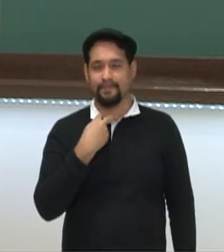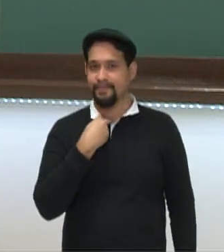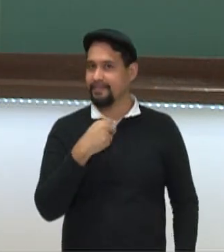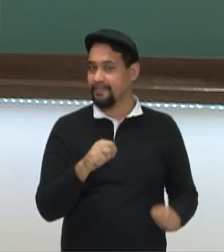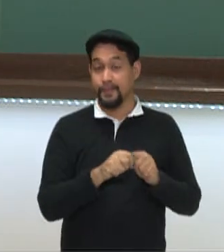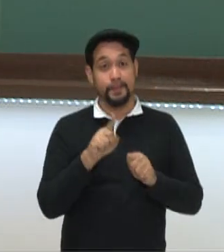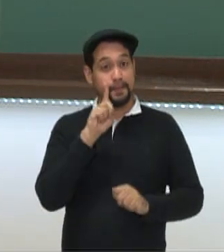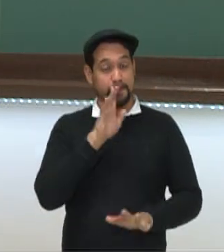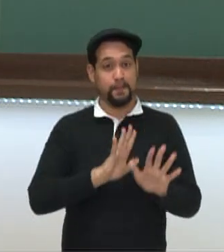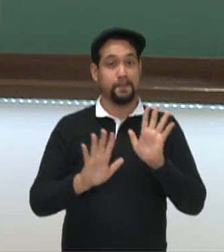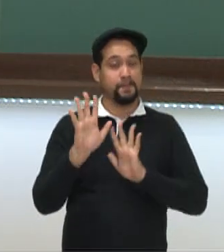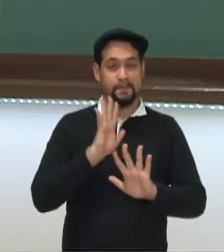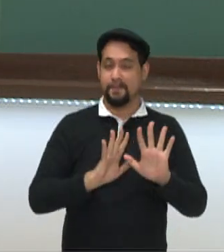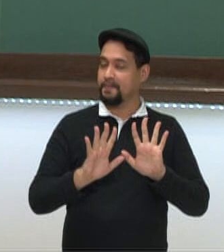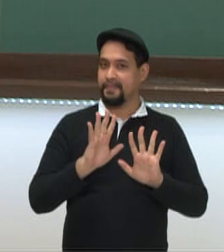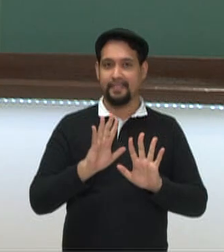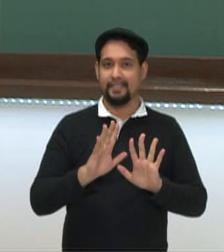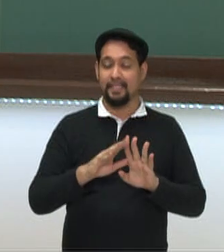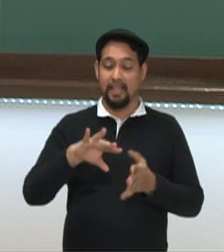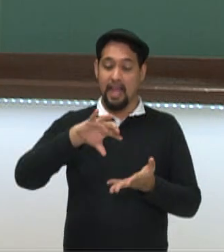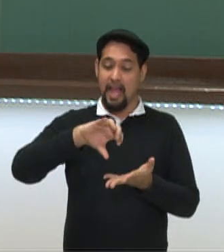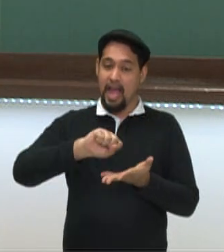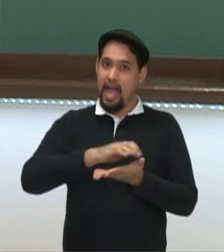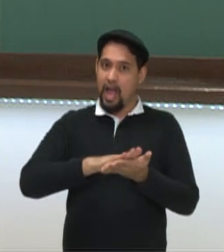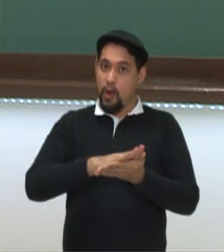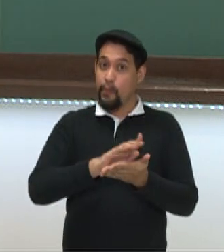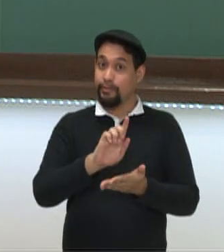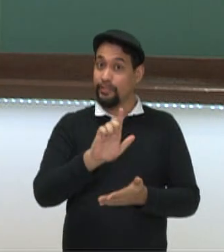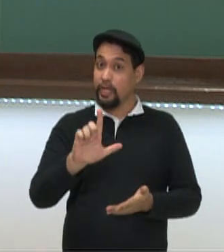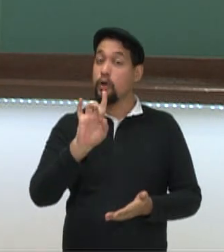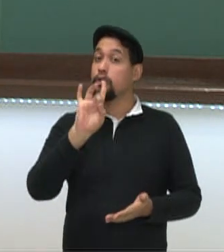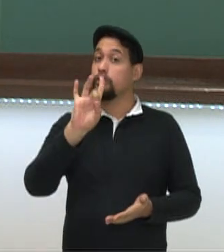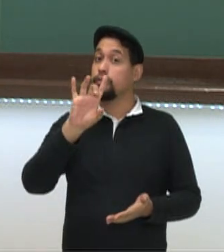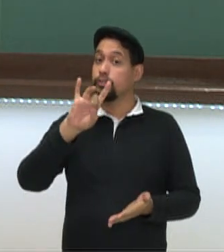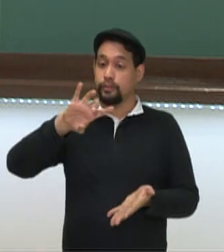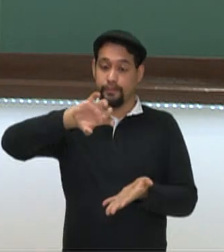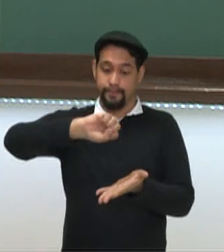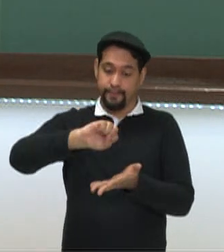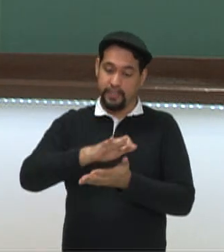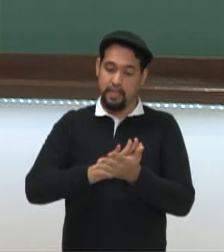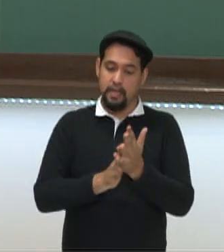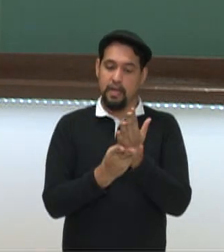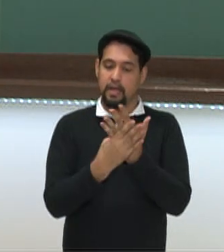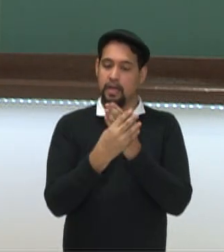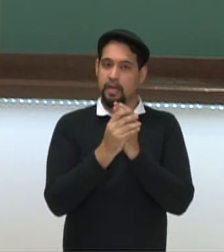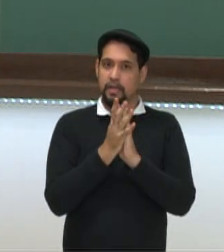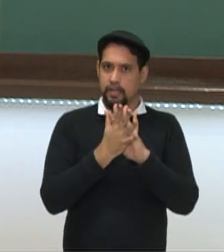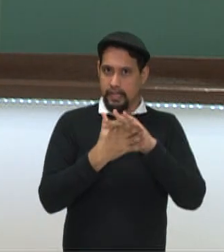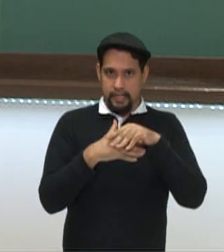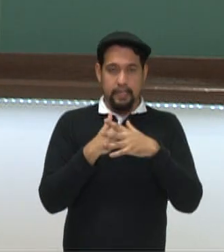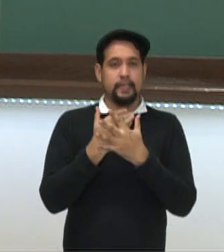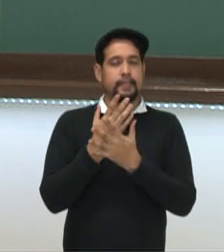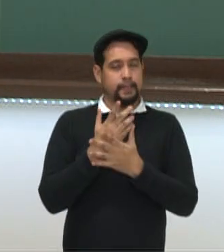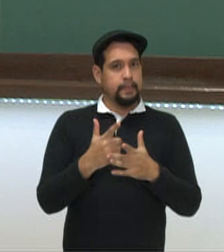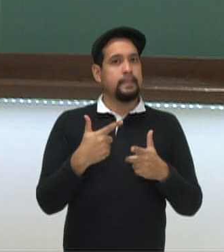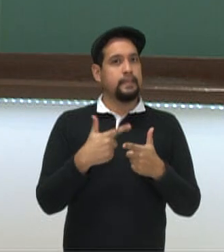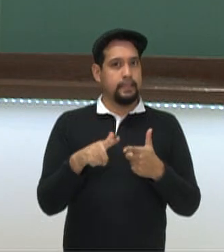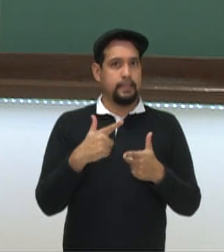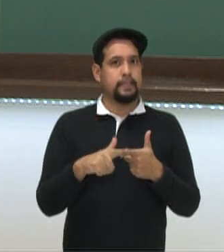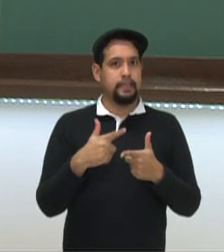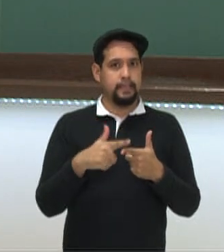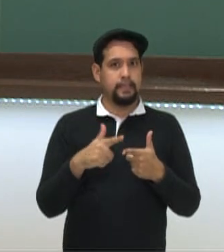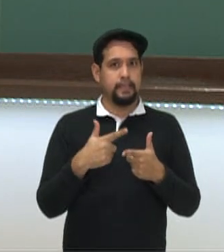amor de Deus. Não faça. Álcool em gel é apenas nas mãos. Existe um risco muito grande